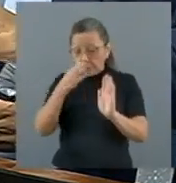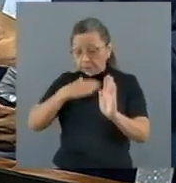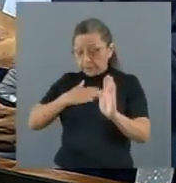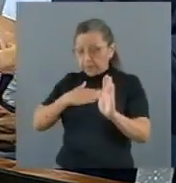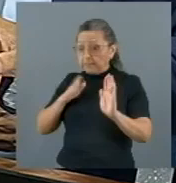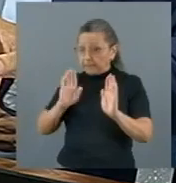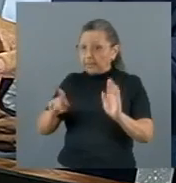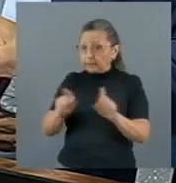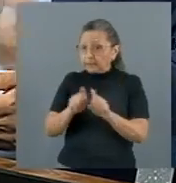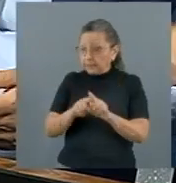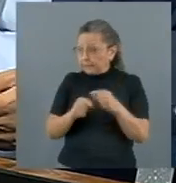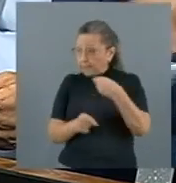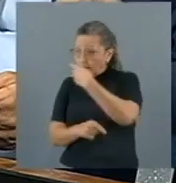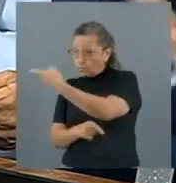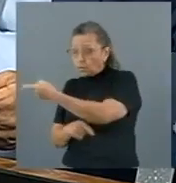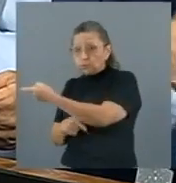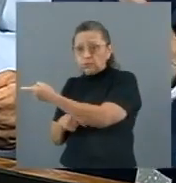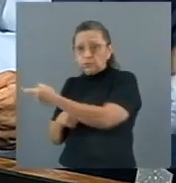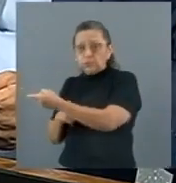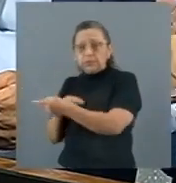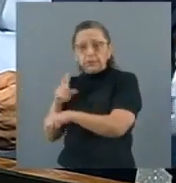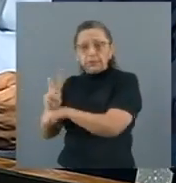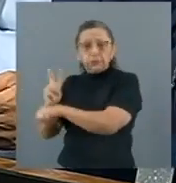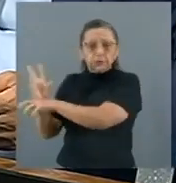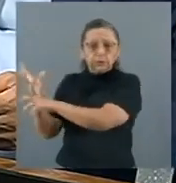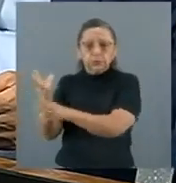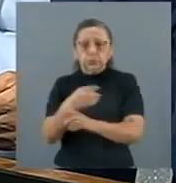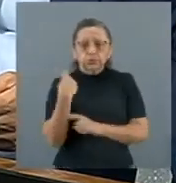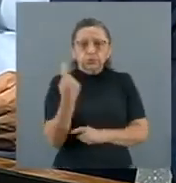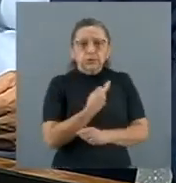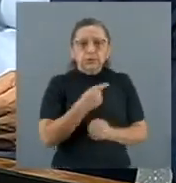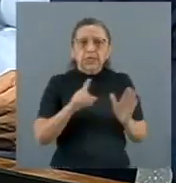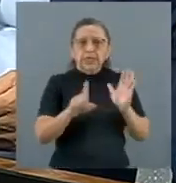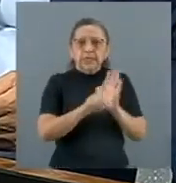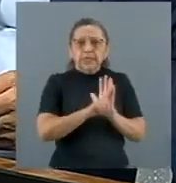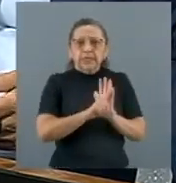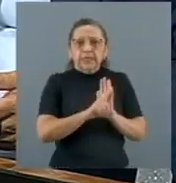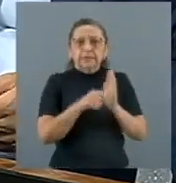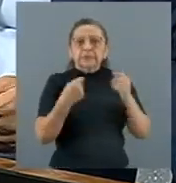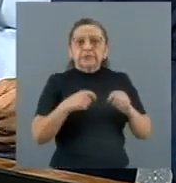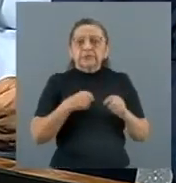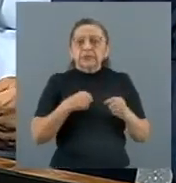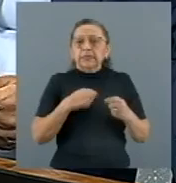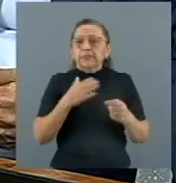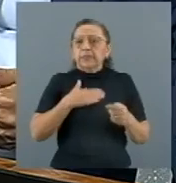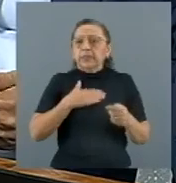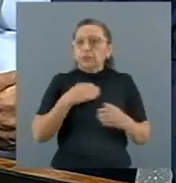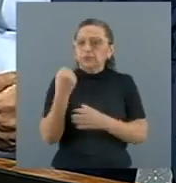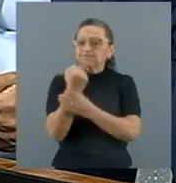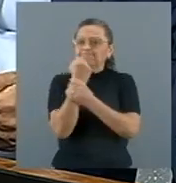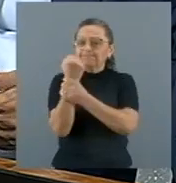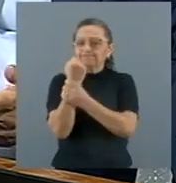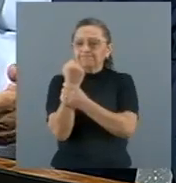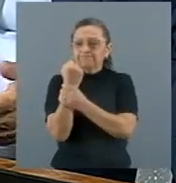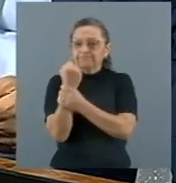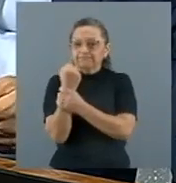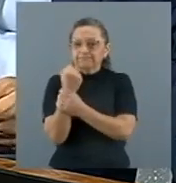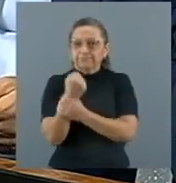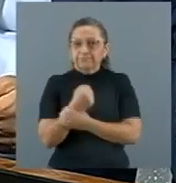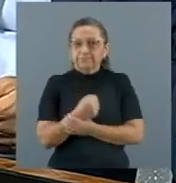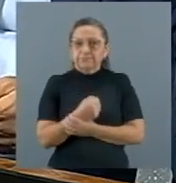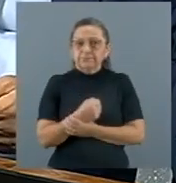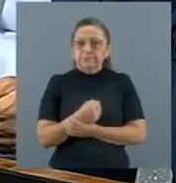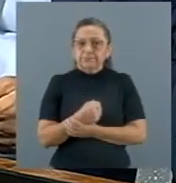adversário. A lei tem que proteger a todos nós. A lei ela precisa ser o meu escudo, o meu guarda-chuva, né? O